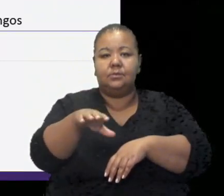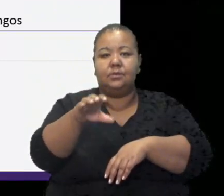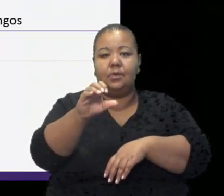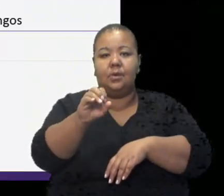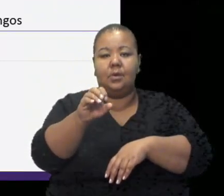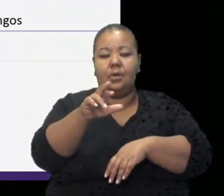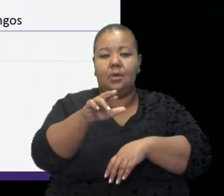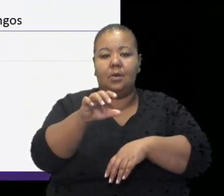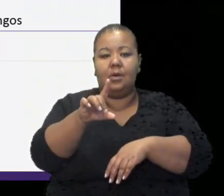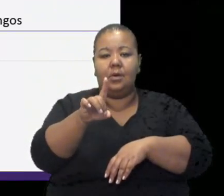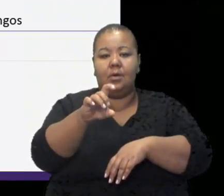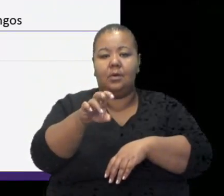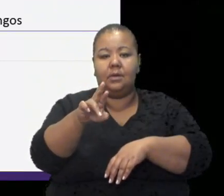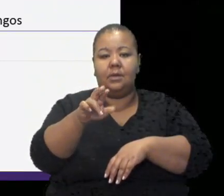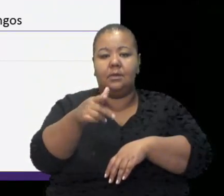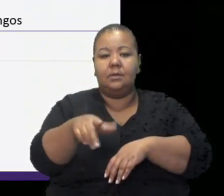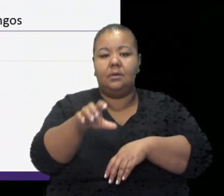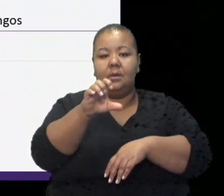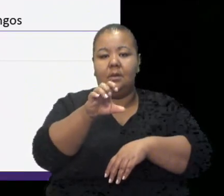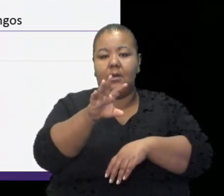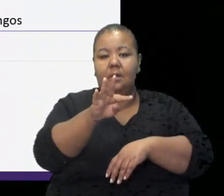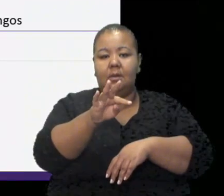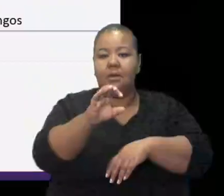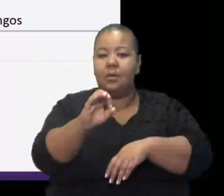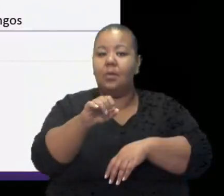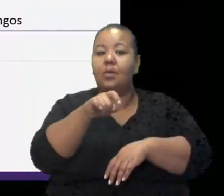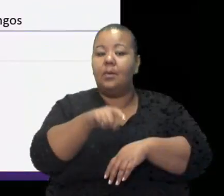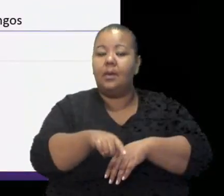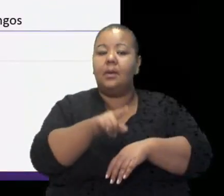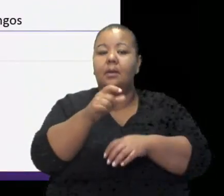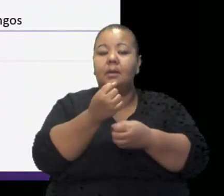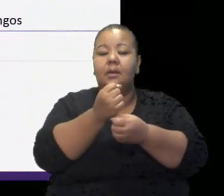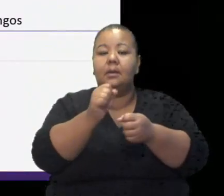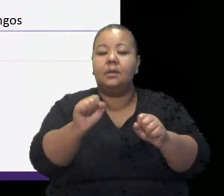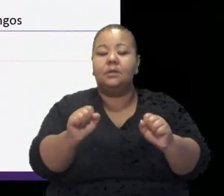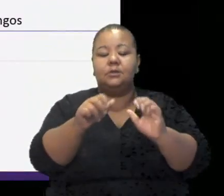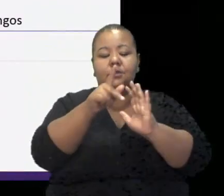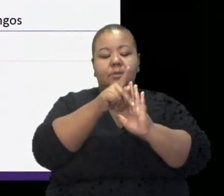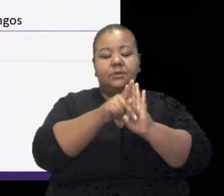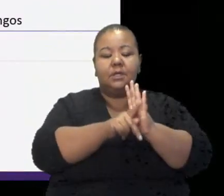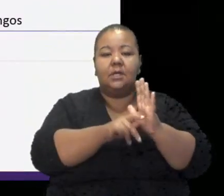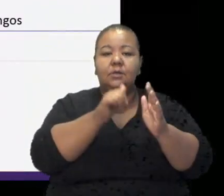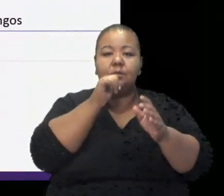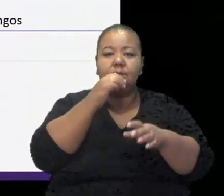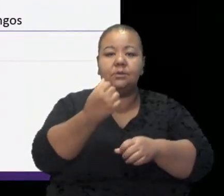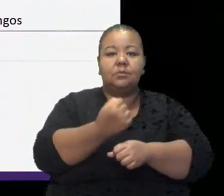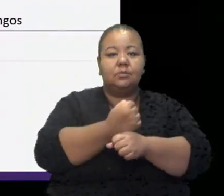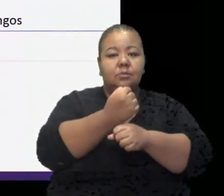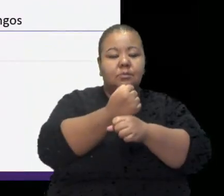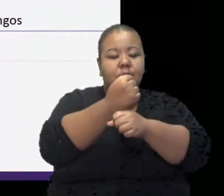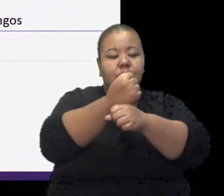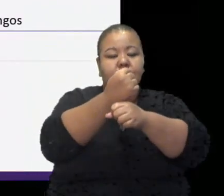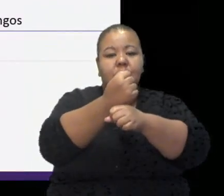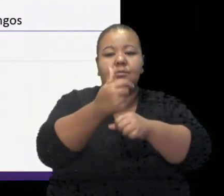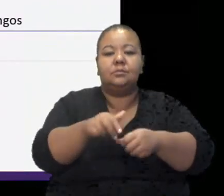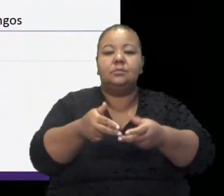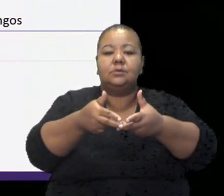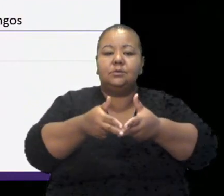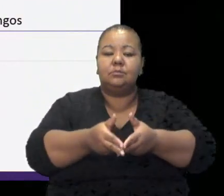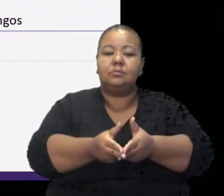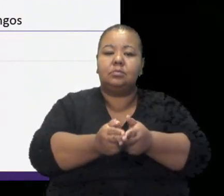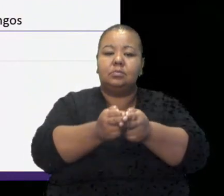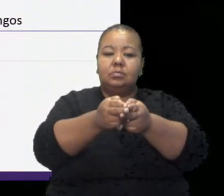Geralmente, a gente trabalha isso com grandes projetos, como obras públicas ou a construção de